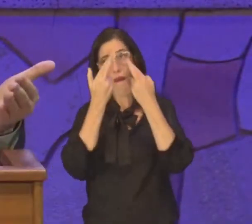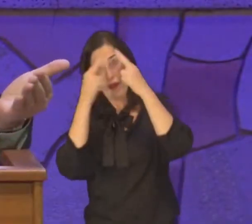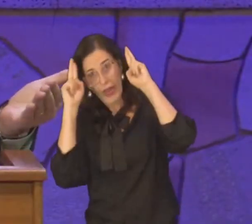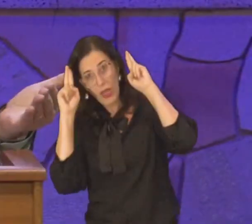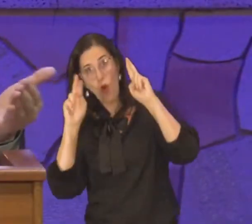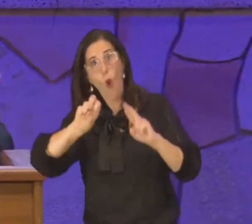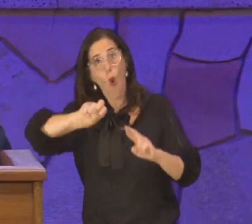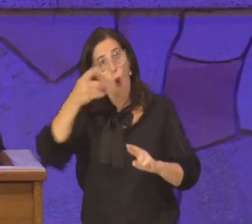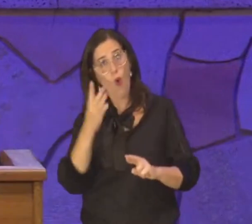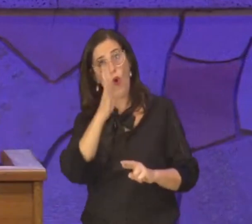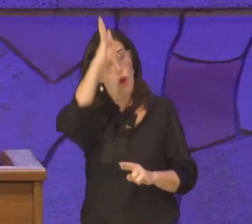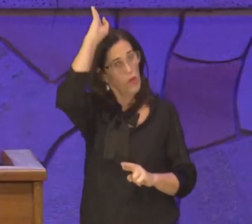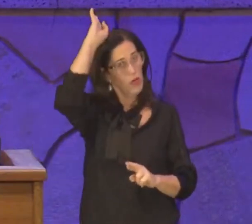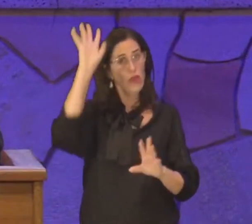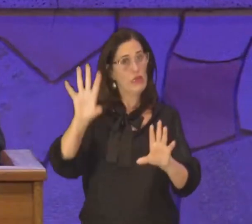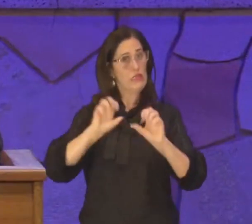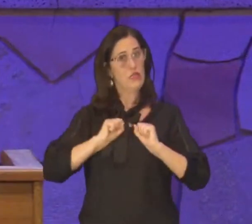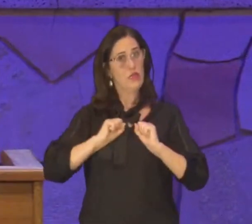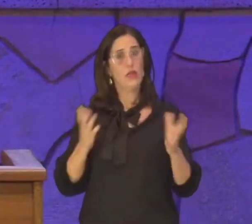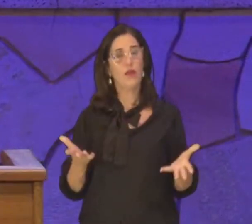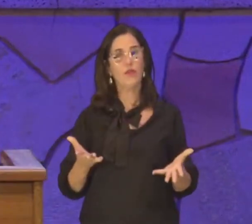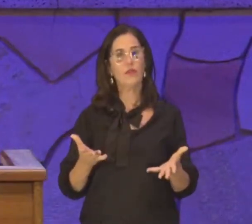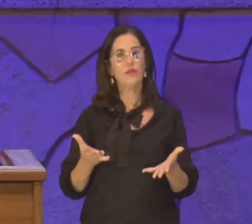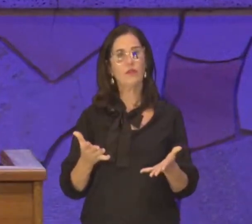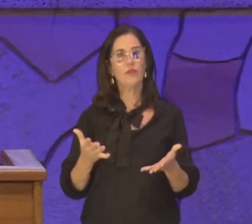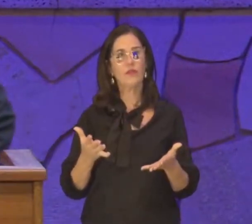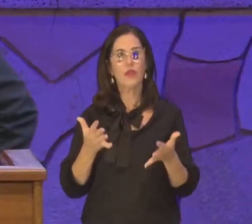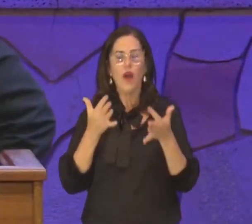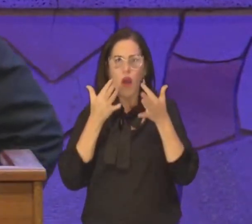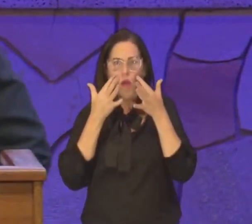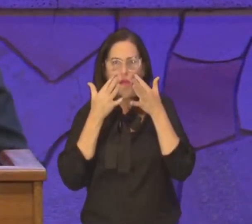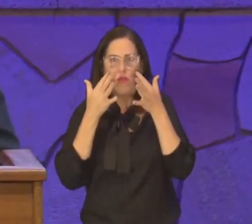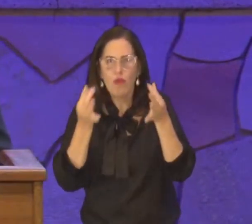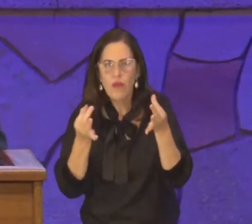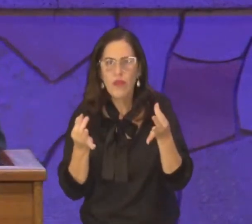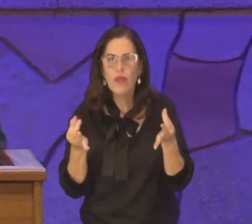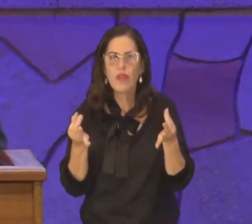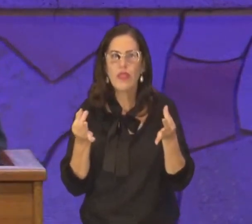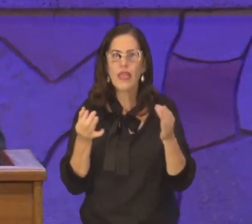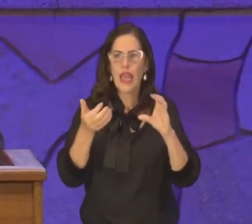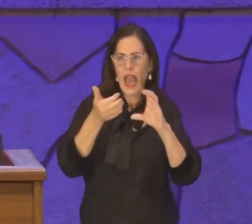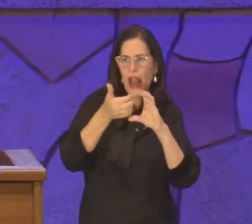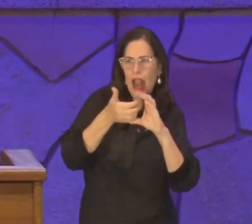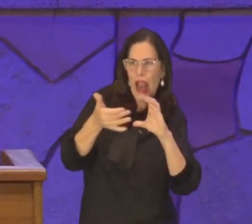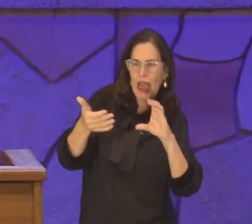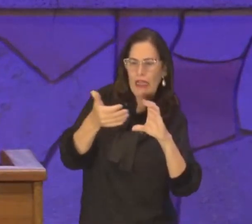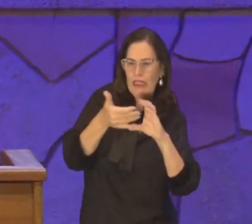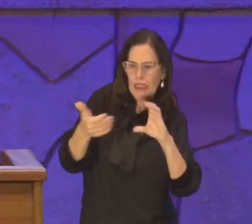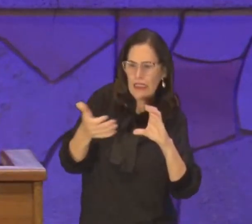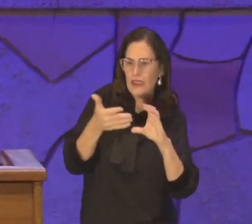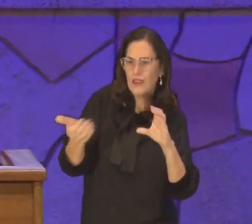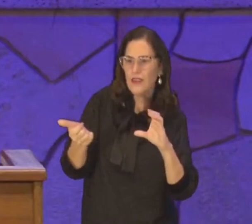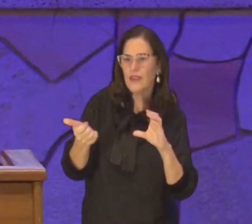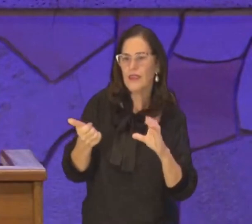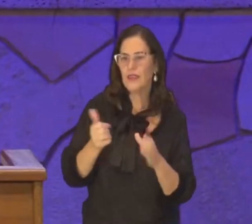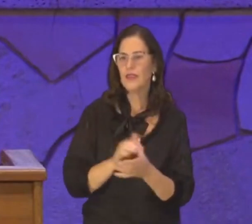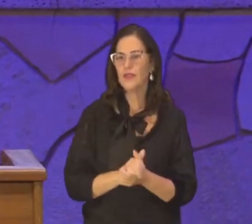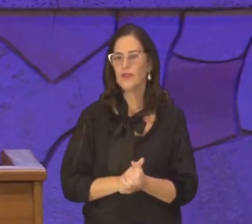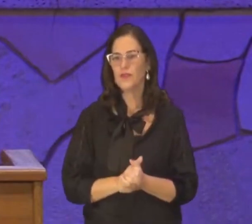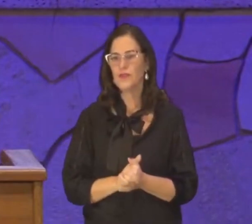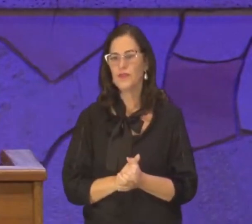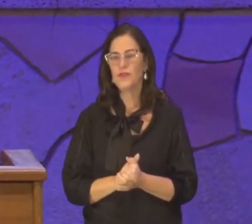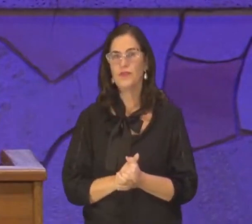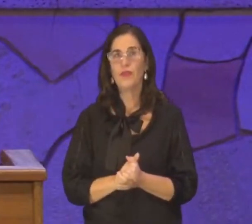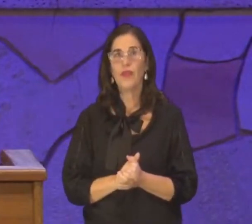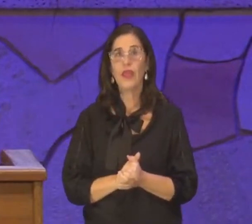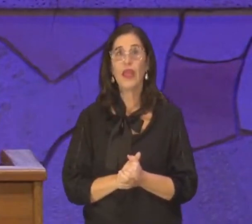ele romano. E é interessante então perceber que esta característica é uma característica